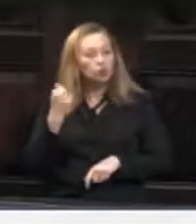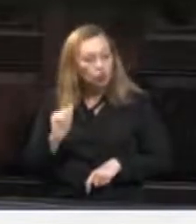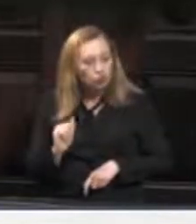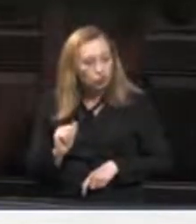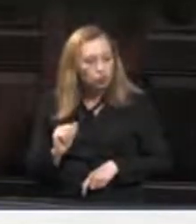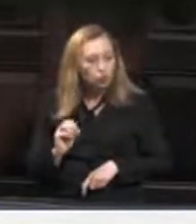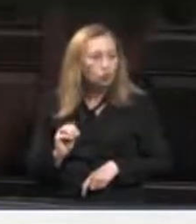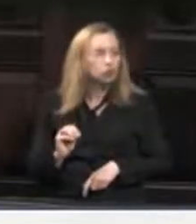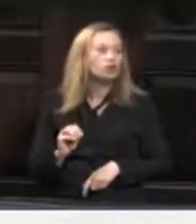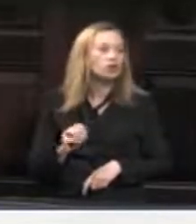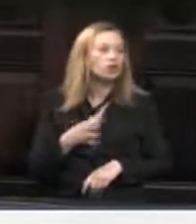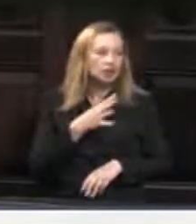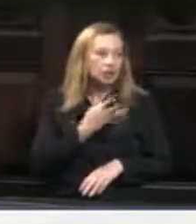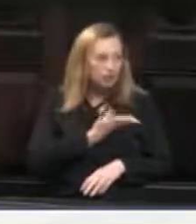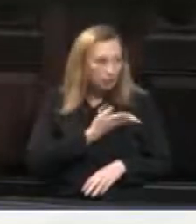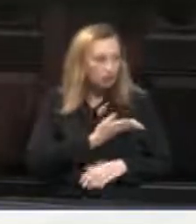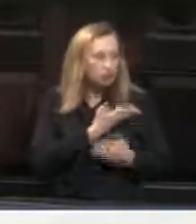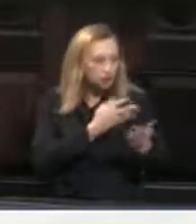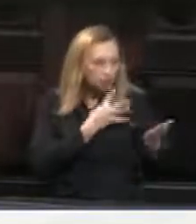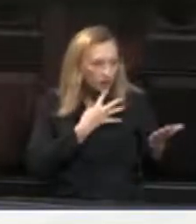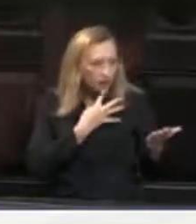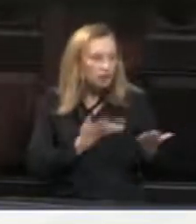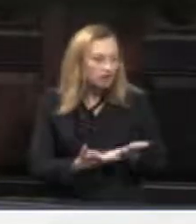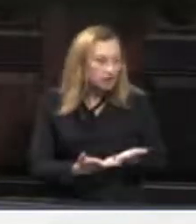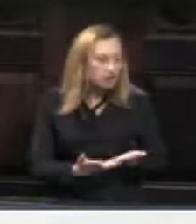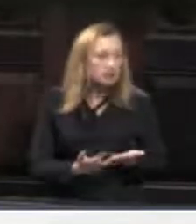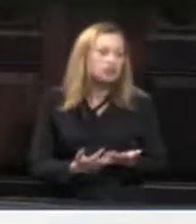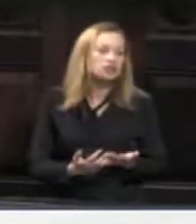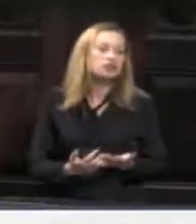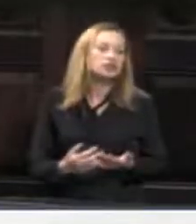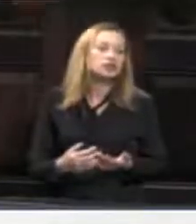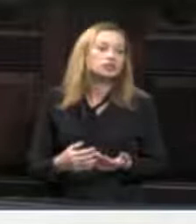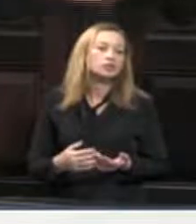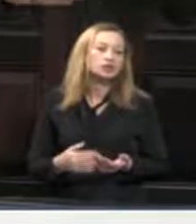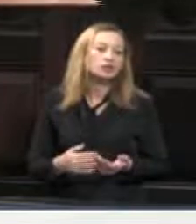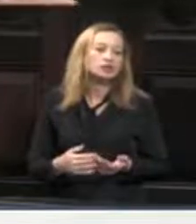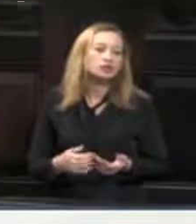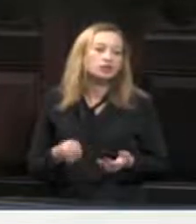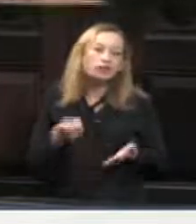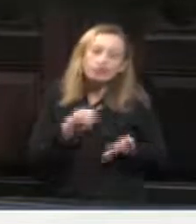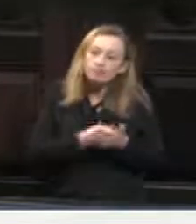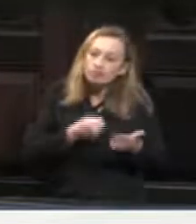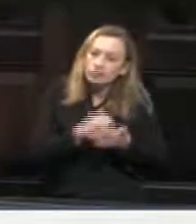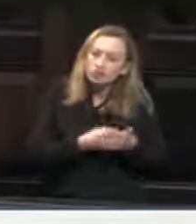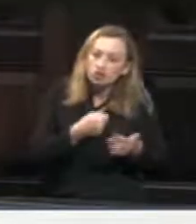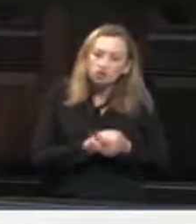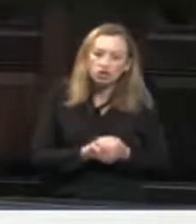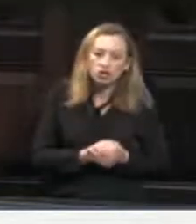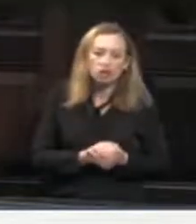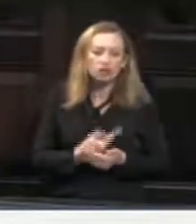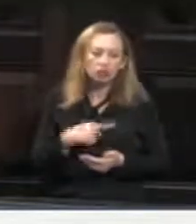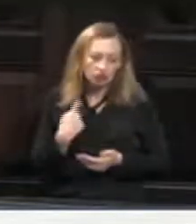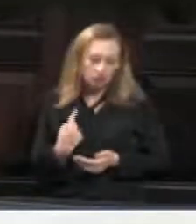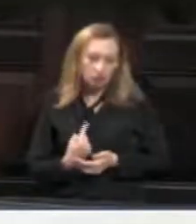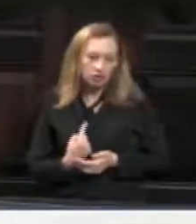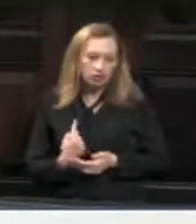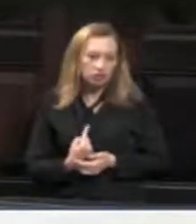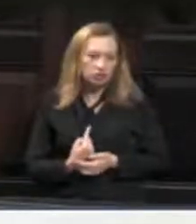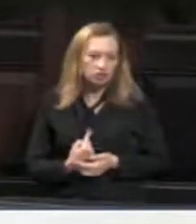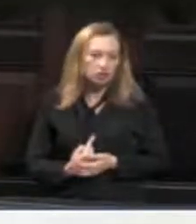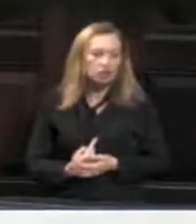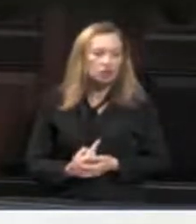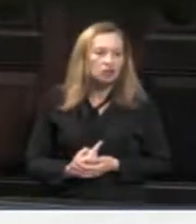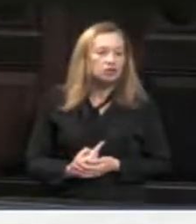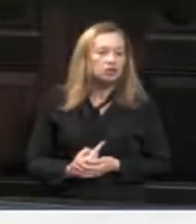que Vossa Excelência conhece, há uma expectativa, e é preciso ter a expectativa e ter a cobrança de nossa parte. Mas uma